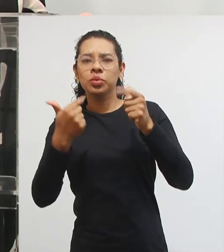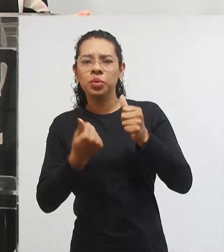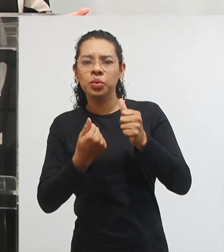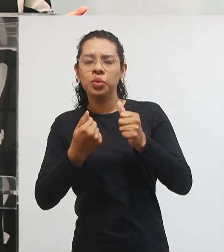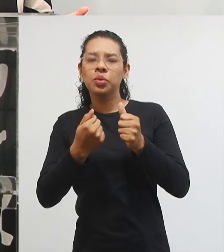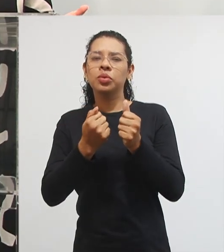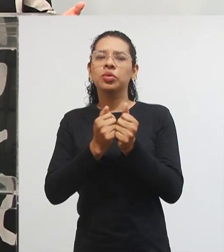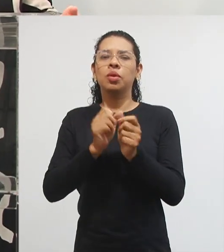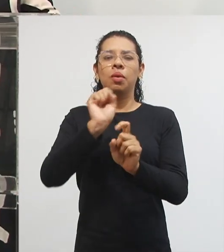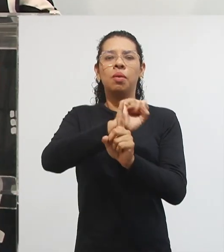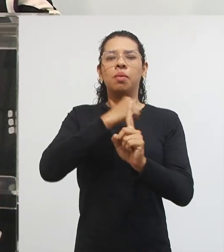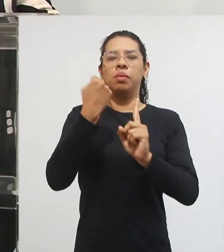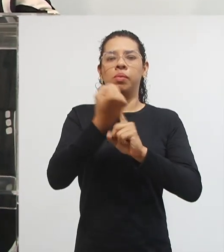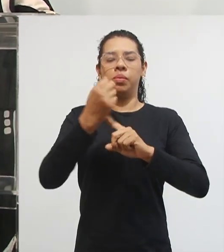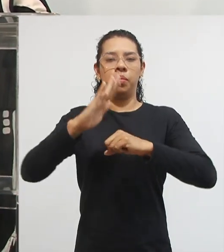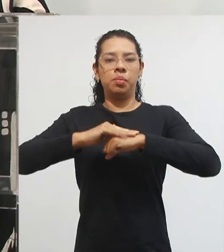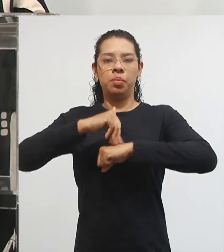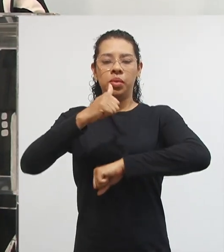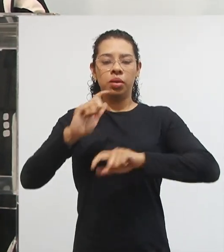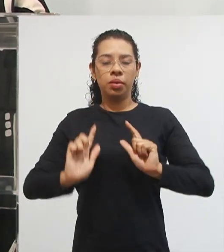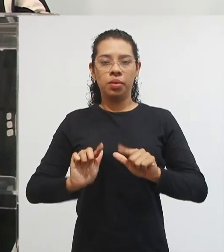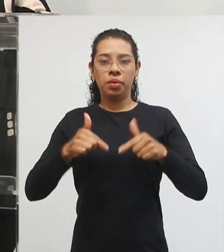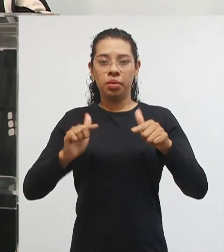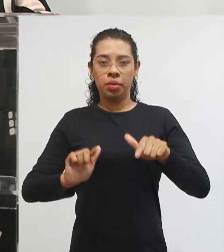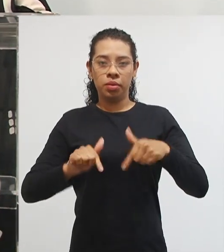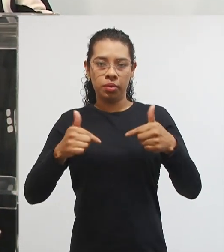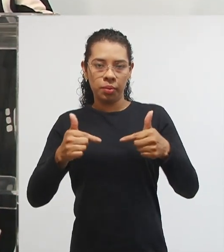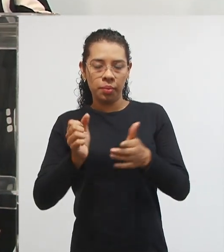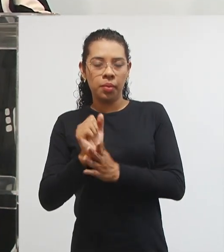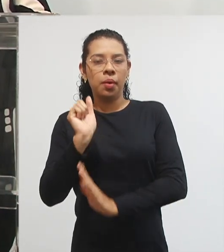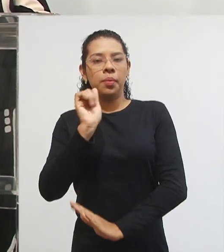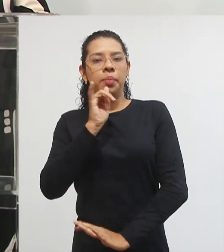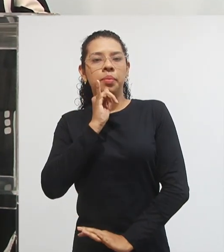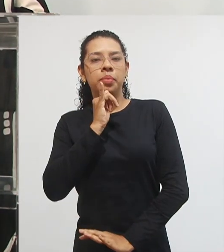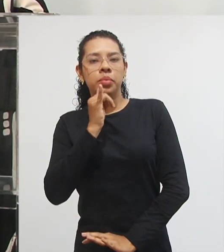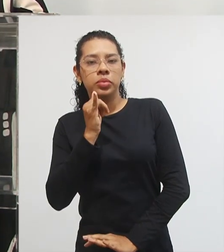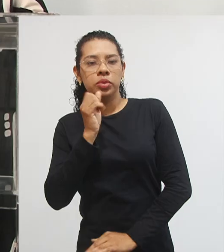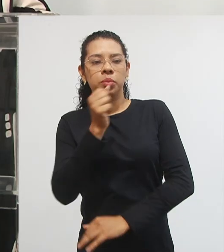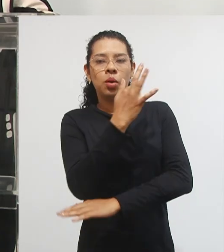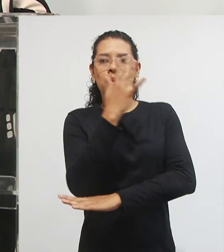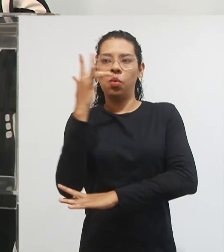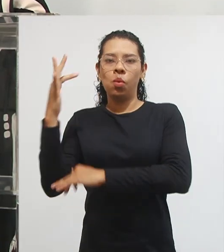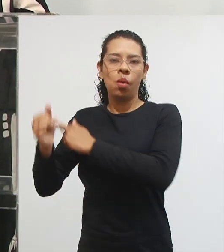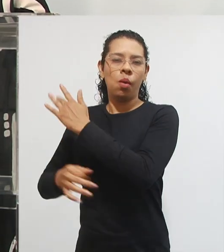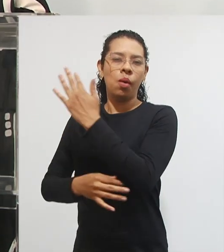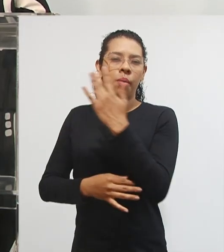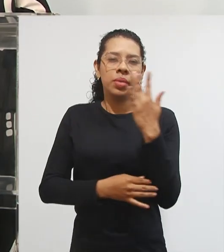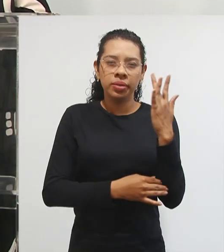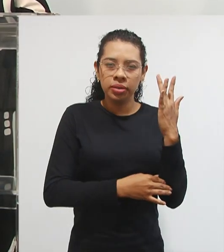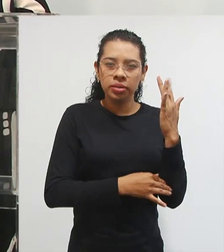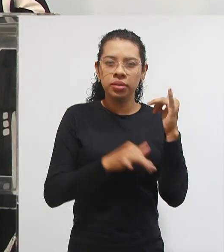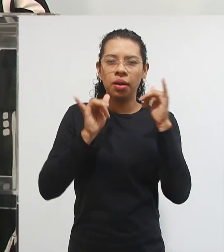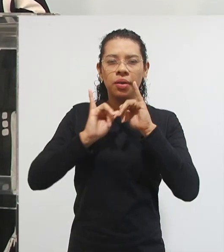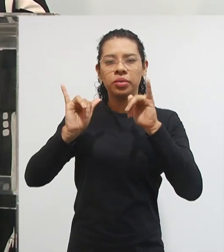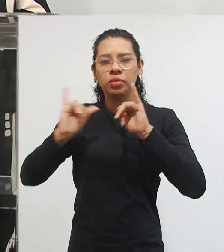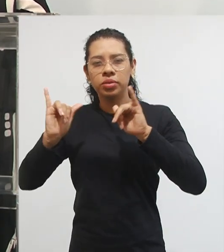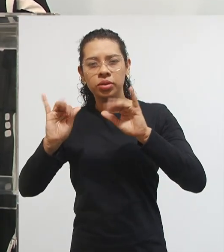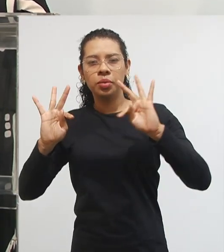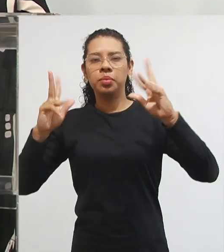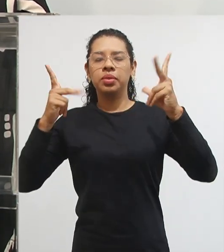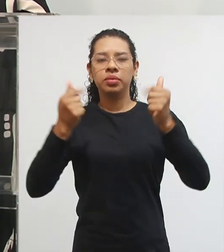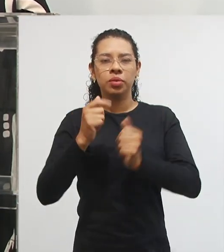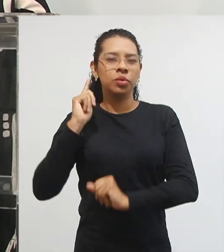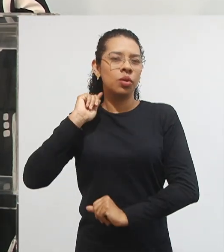melhor em sociedade. Por exemplo, campanhas ambientais, de separação de resíduos, de lixo, né, de